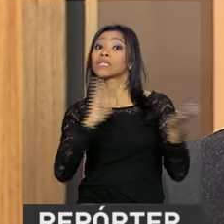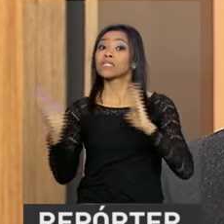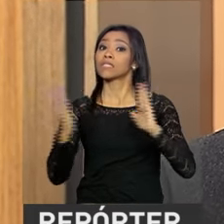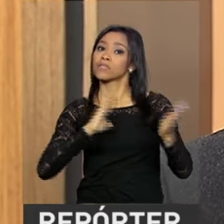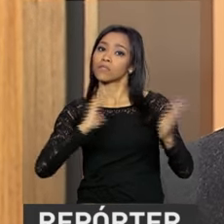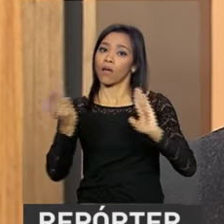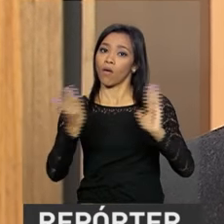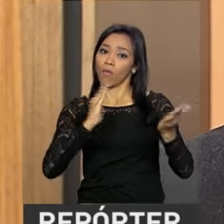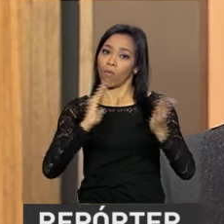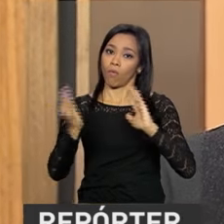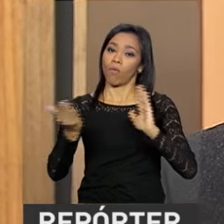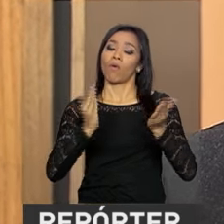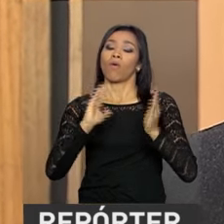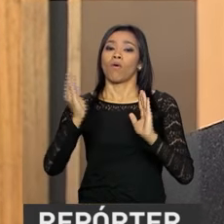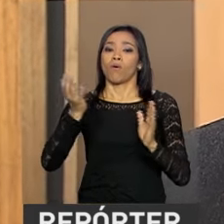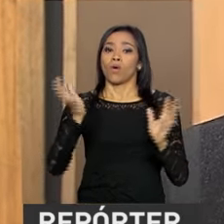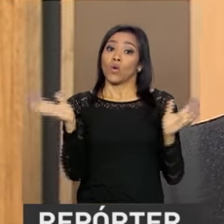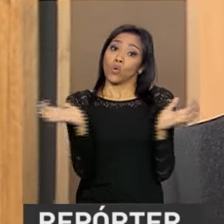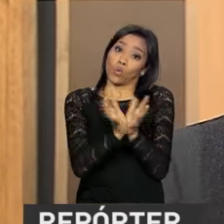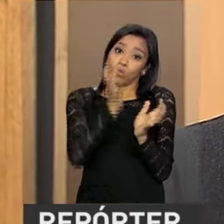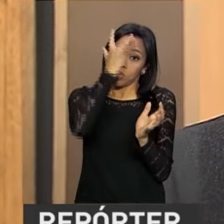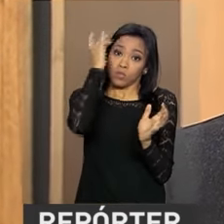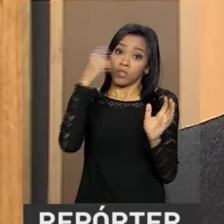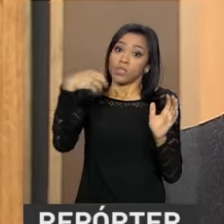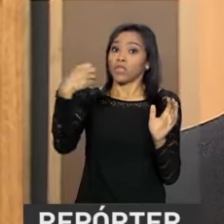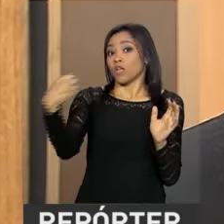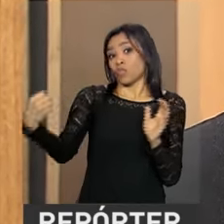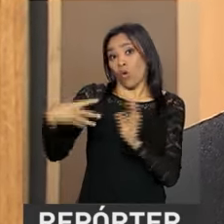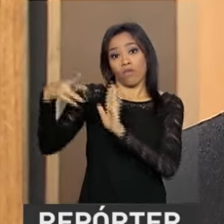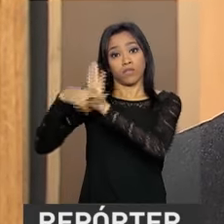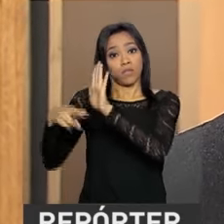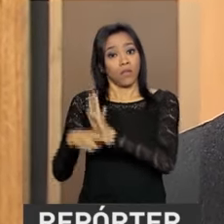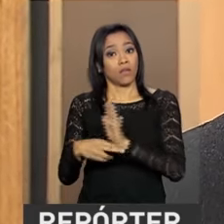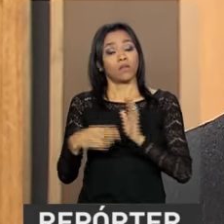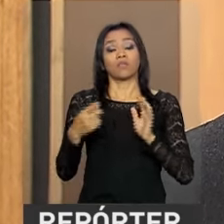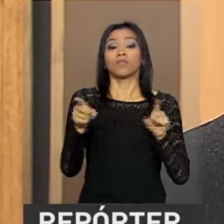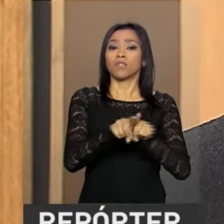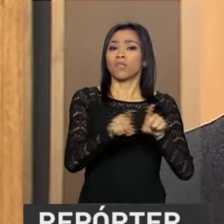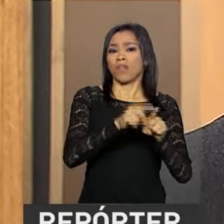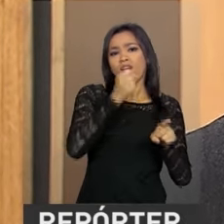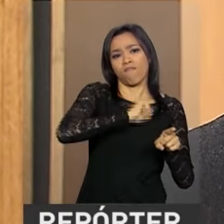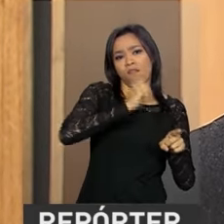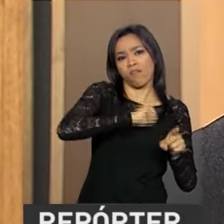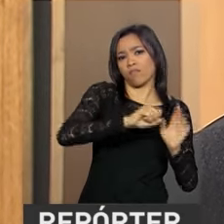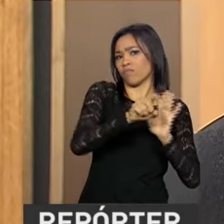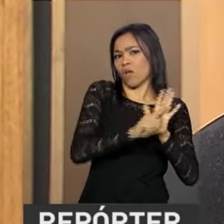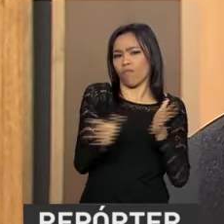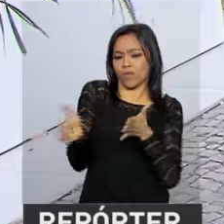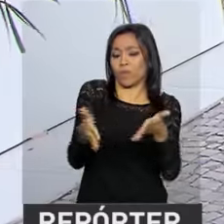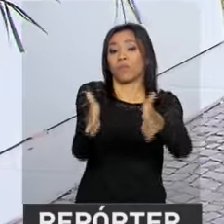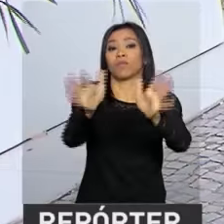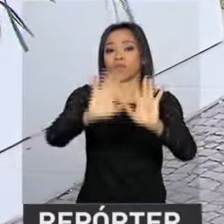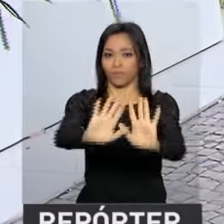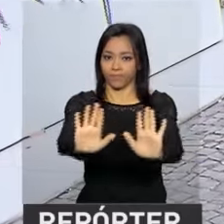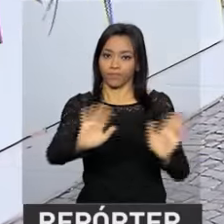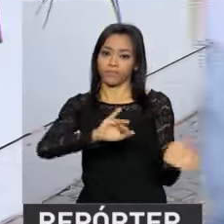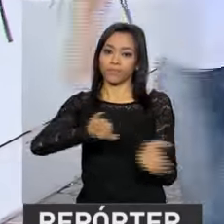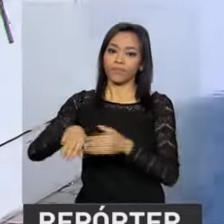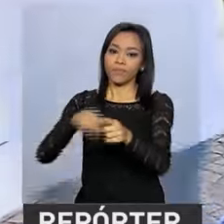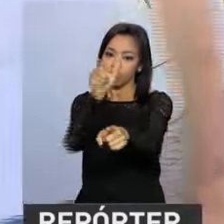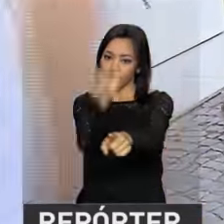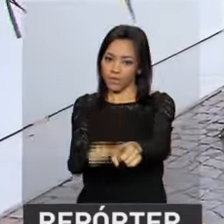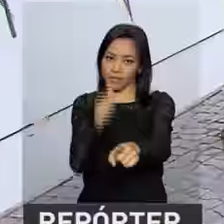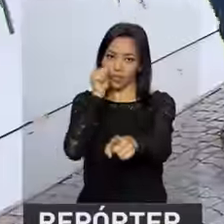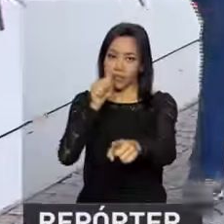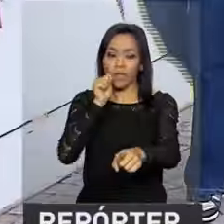é um grupo de pessoas para os quais não vai se aplicar nem as regras novas nem as regras antigas alguma coisa no meio do caminho Maria deusalina é